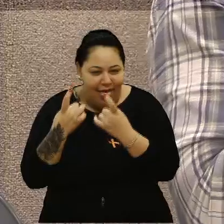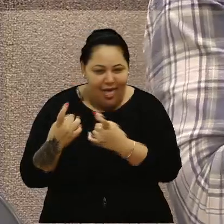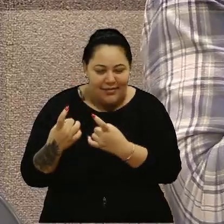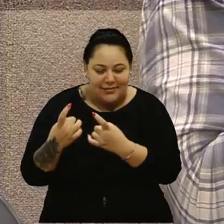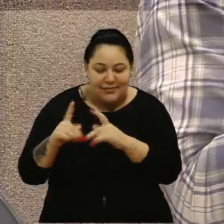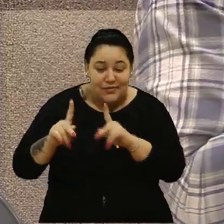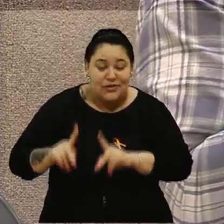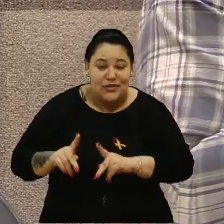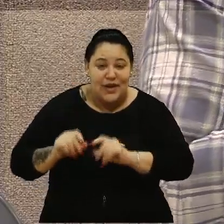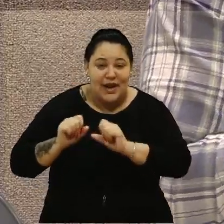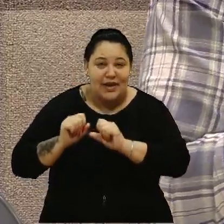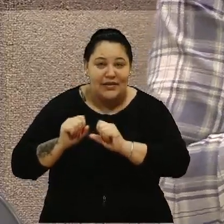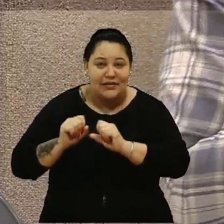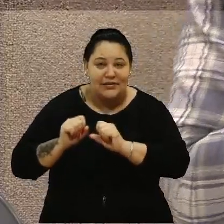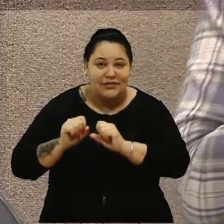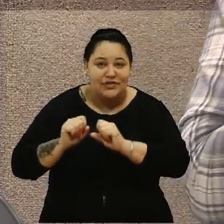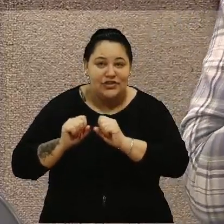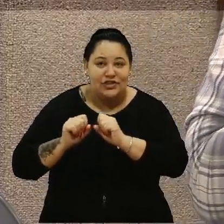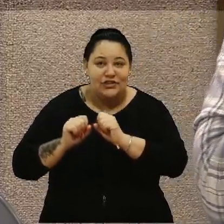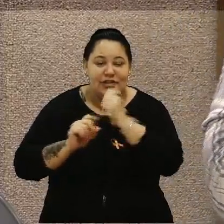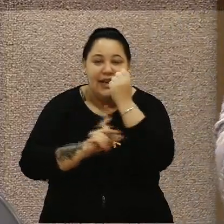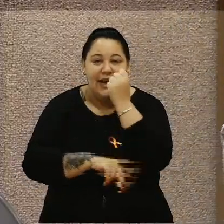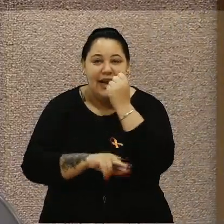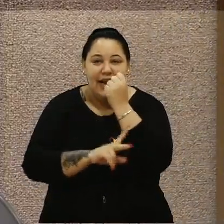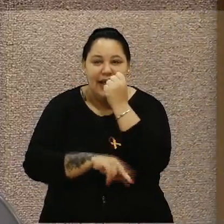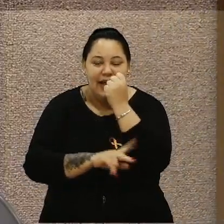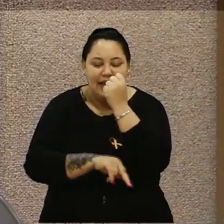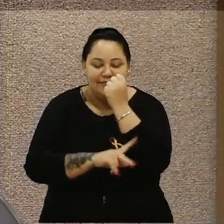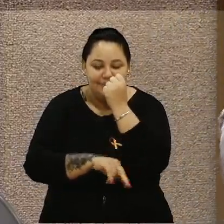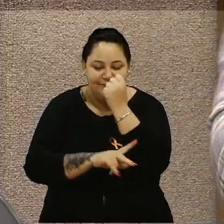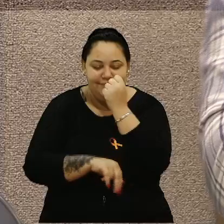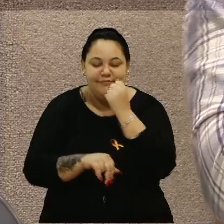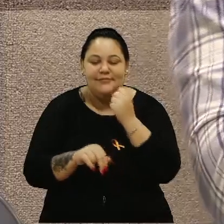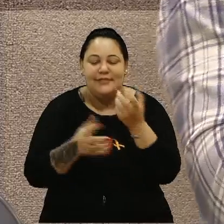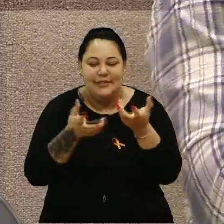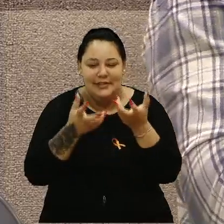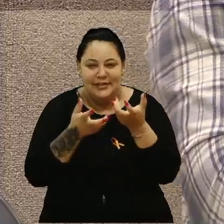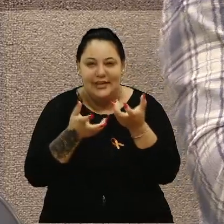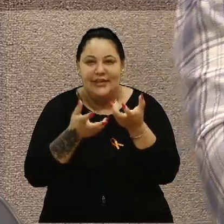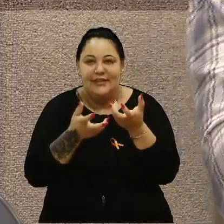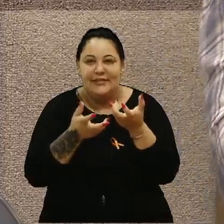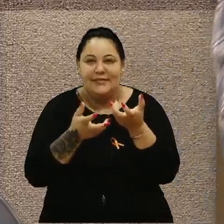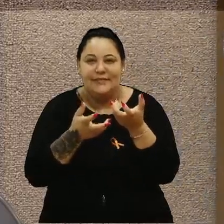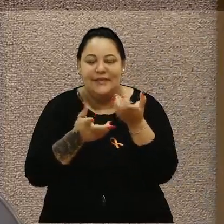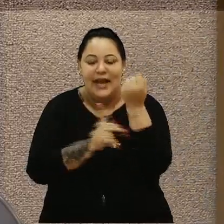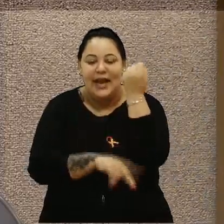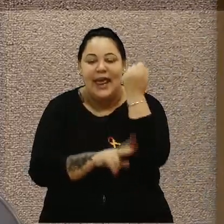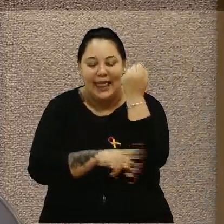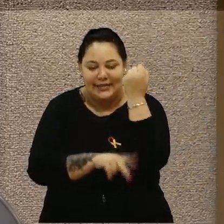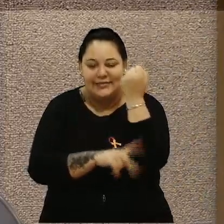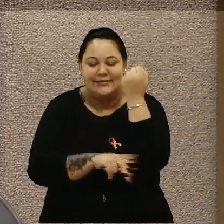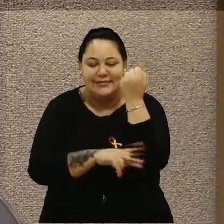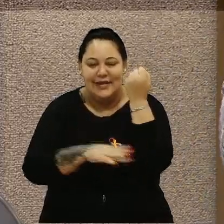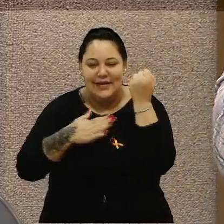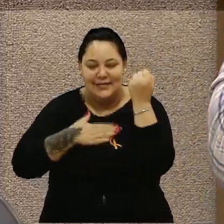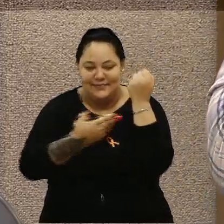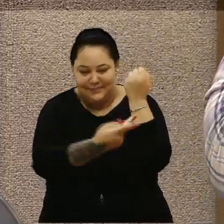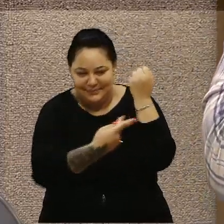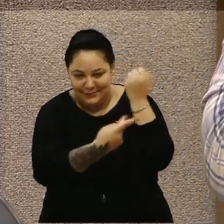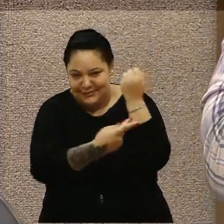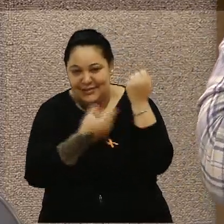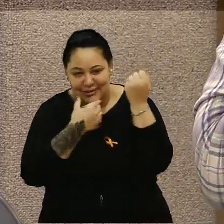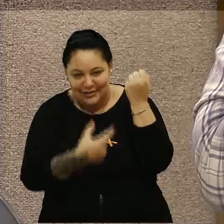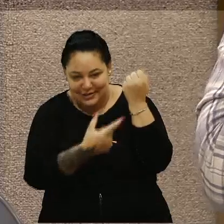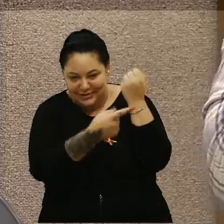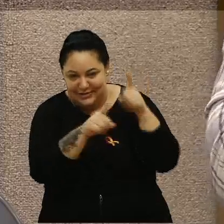minha terra, que também quer um aeroporto lá, na nossa terra, minha do Cristiano, né? Na nossa terra lá, que também